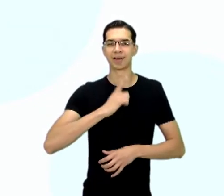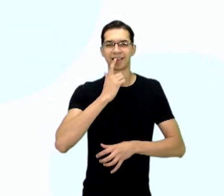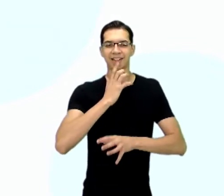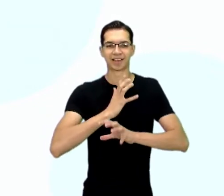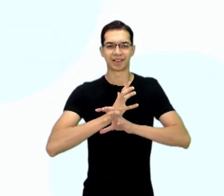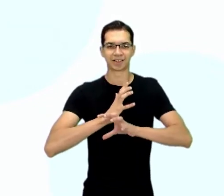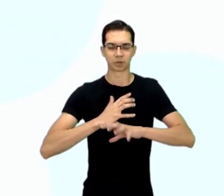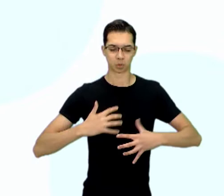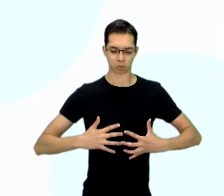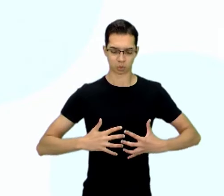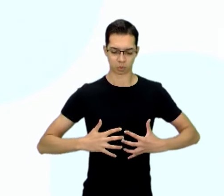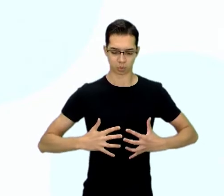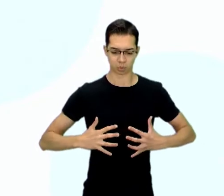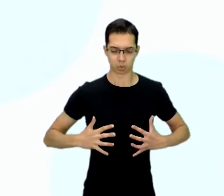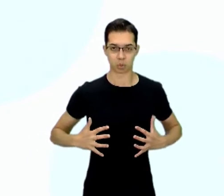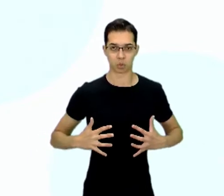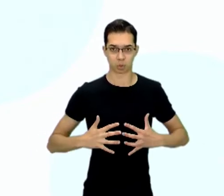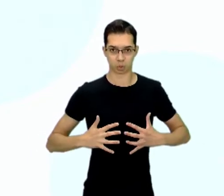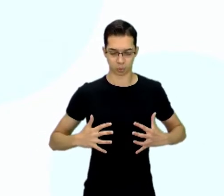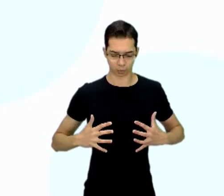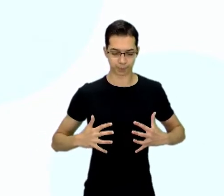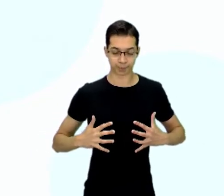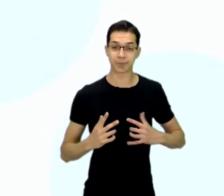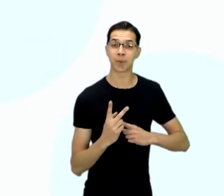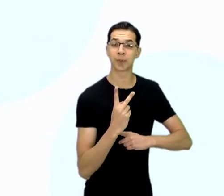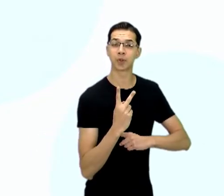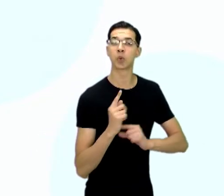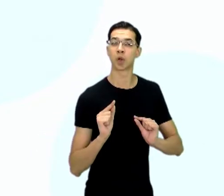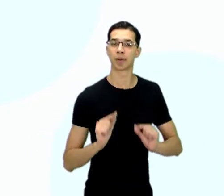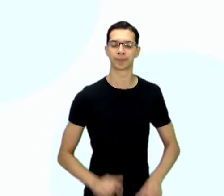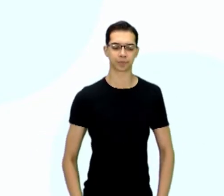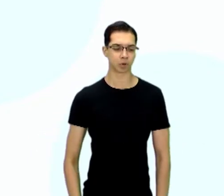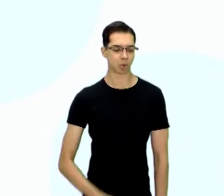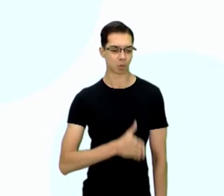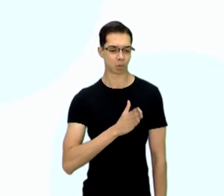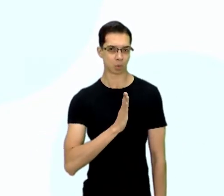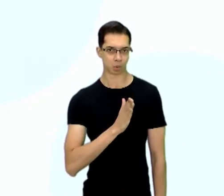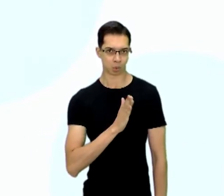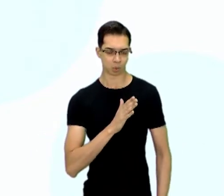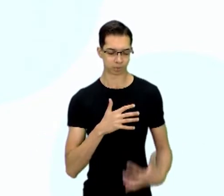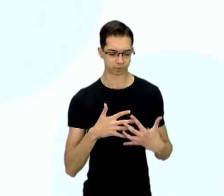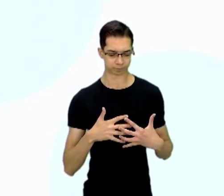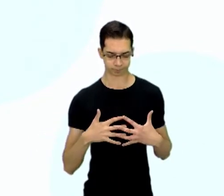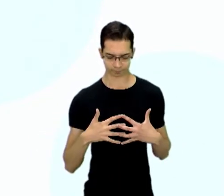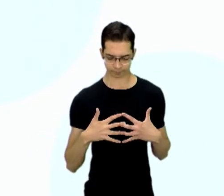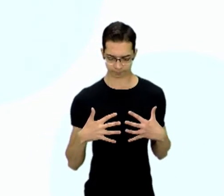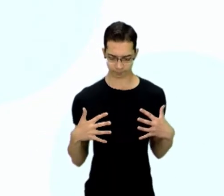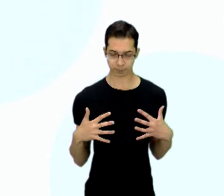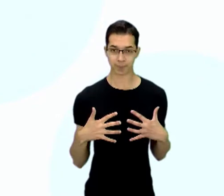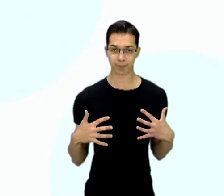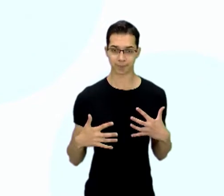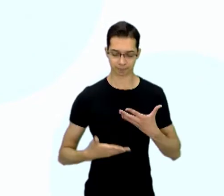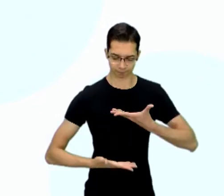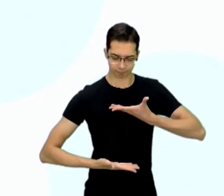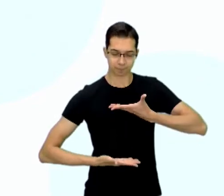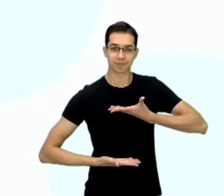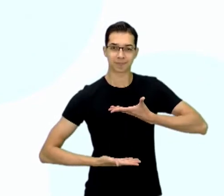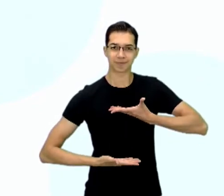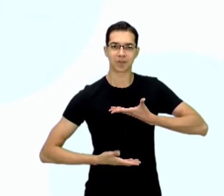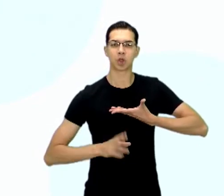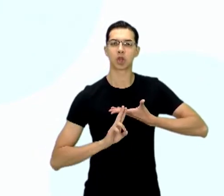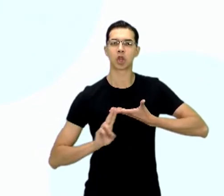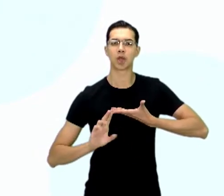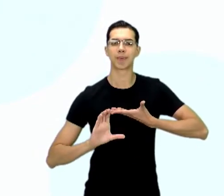da costela que protegem ali o coração, ou, né, toda a nossa caixa torácica, que não só